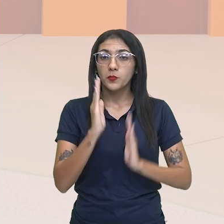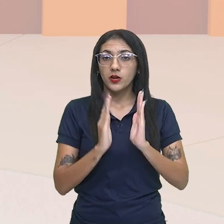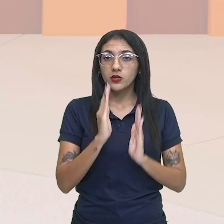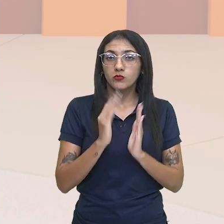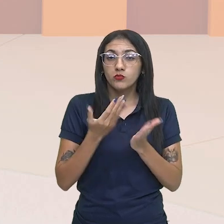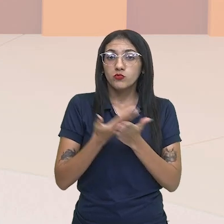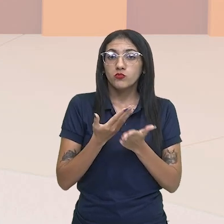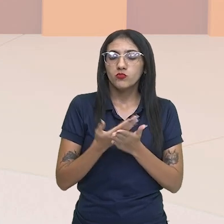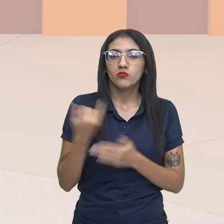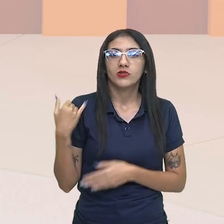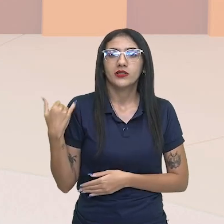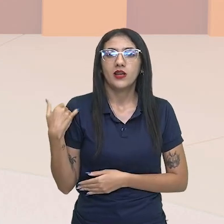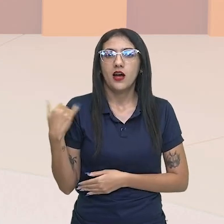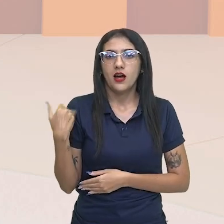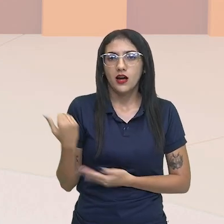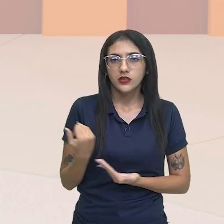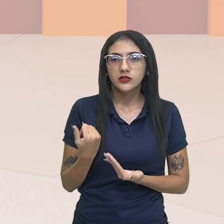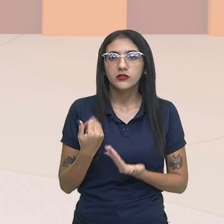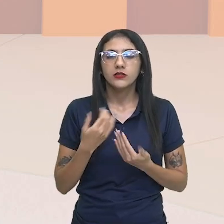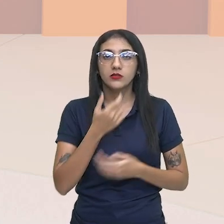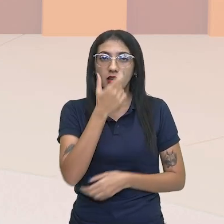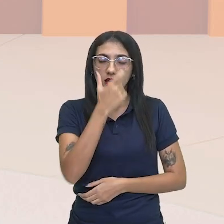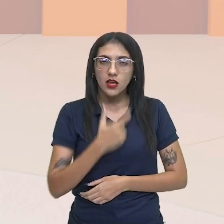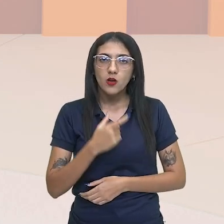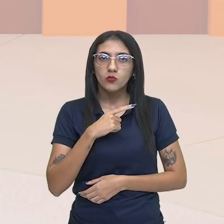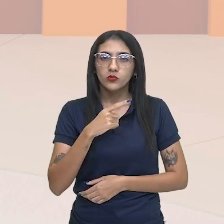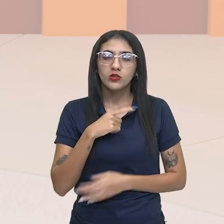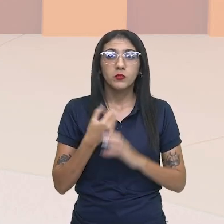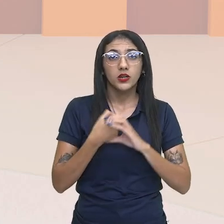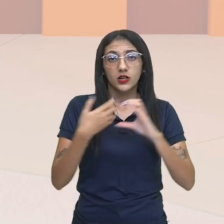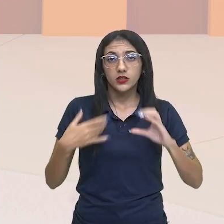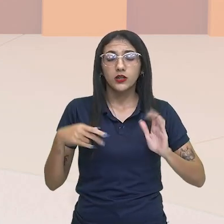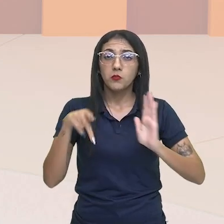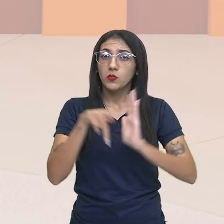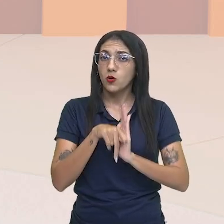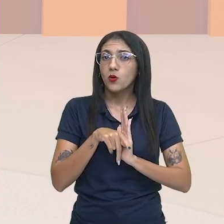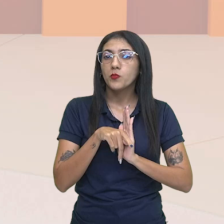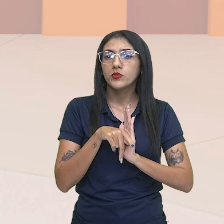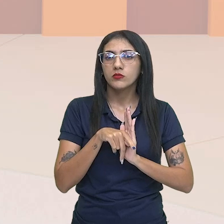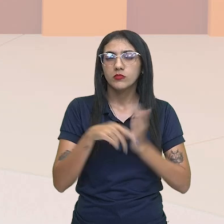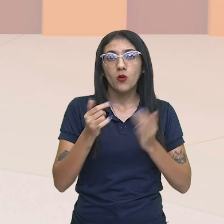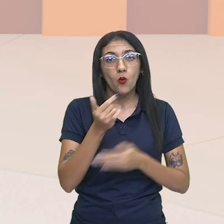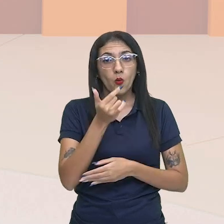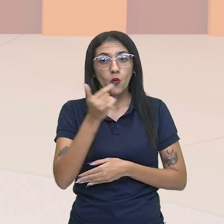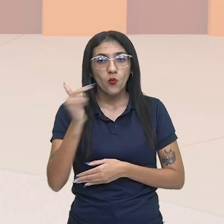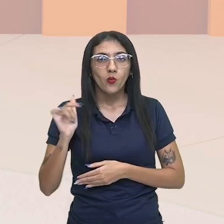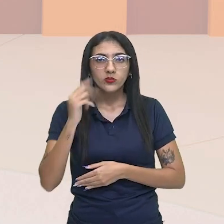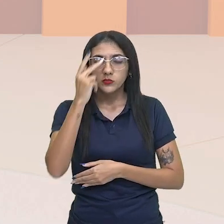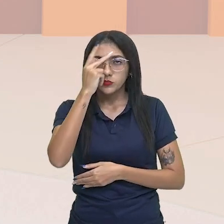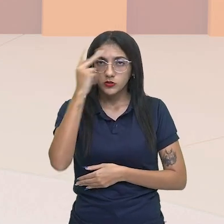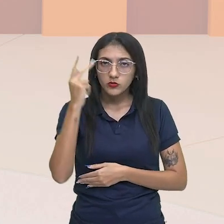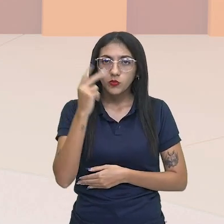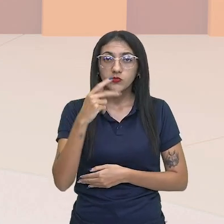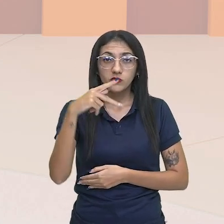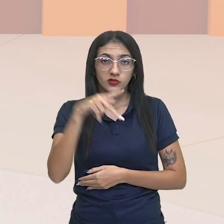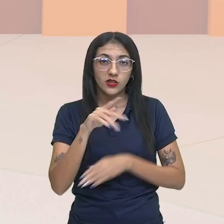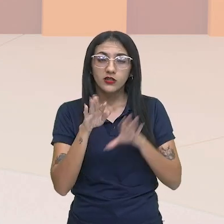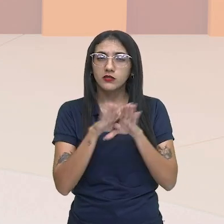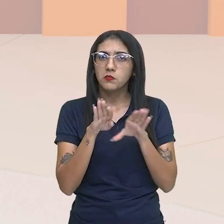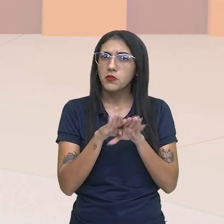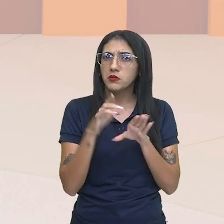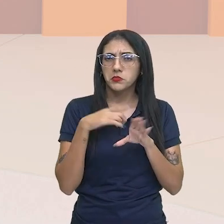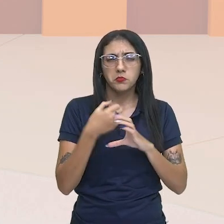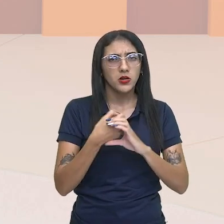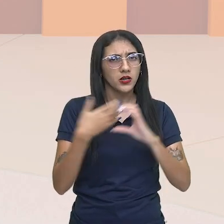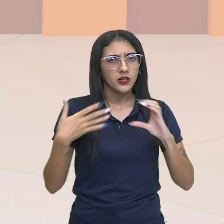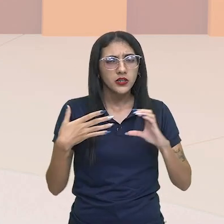Eu faço parte de uma faixa etária, né? Eu possuo uma característica específica e outras pessoas, você que está assistindo, possui